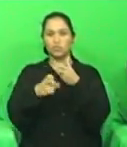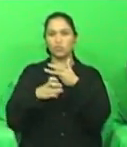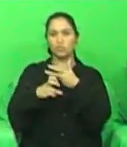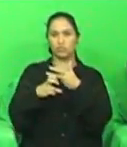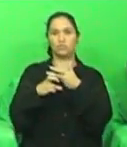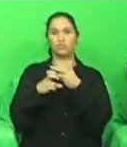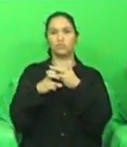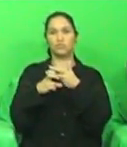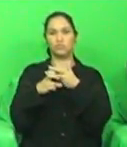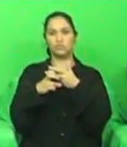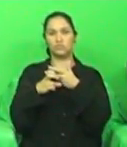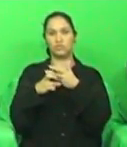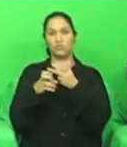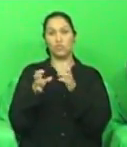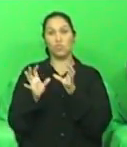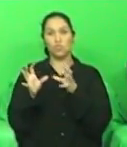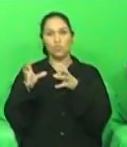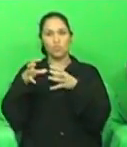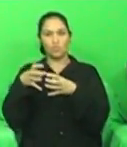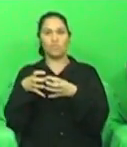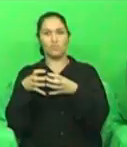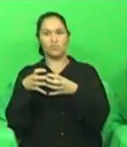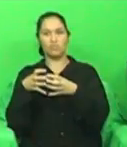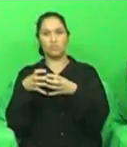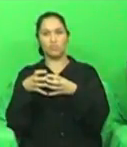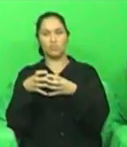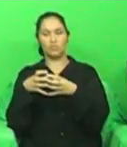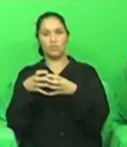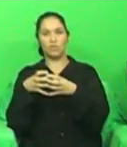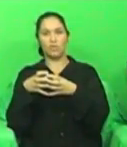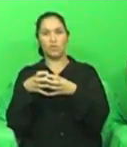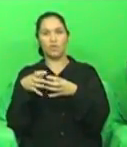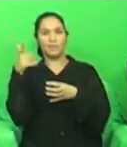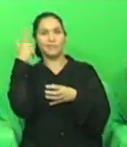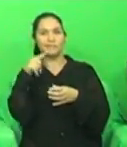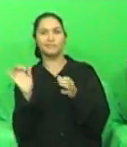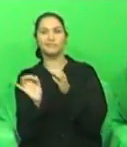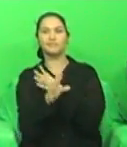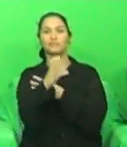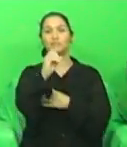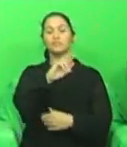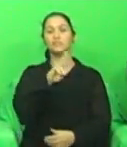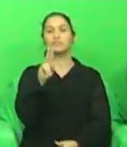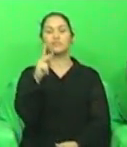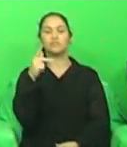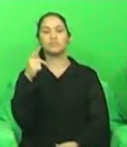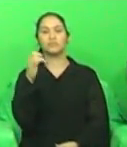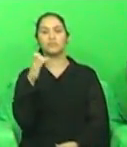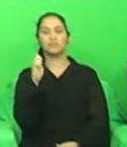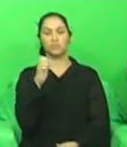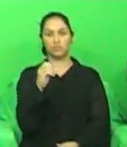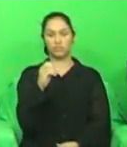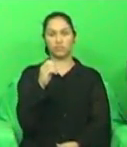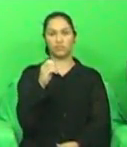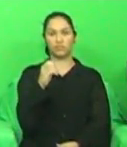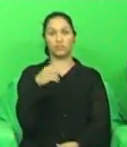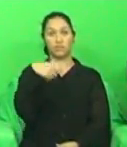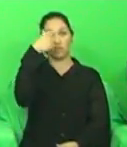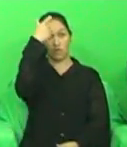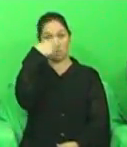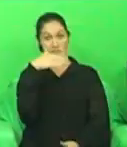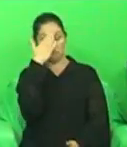o departamento anticorrupção acho que é um avanço eu acho que isso faz parte de uma de uma